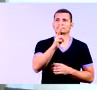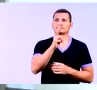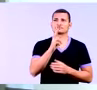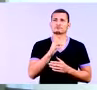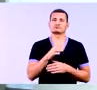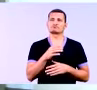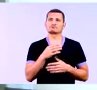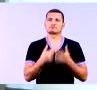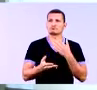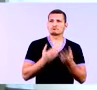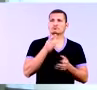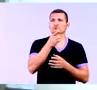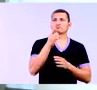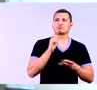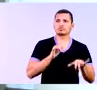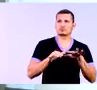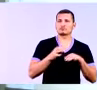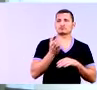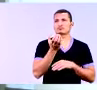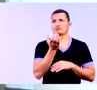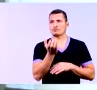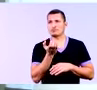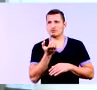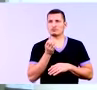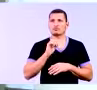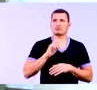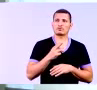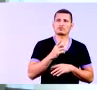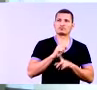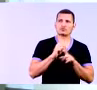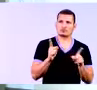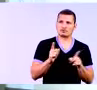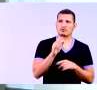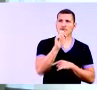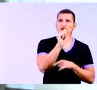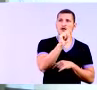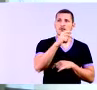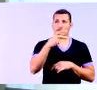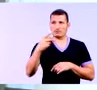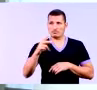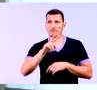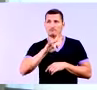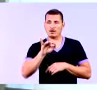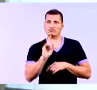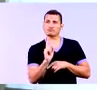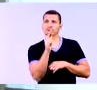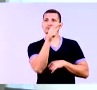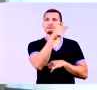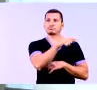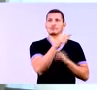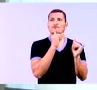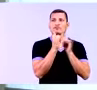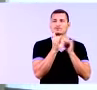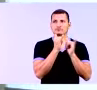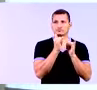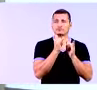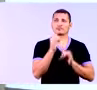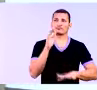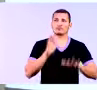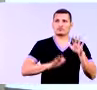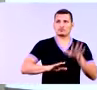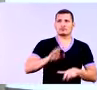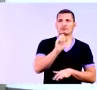você, programador, queira ou não, a aplicação vai buscar informação fora. Isso, dependendo da